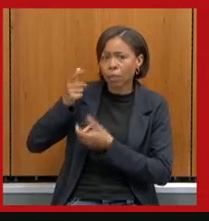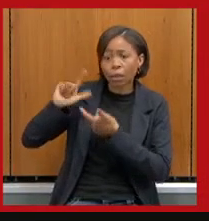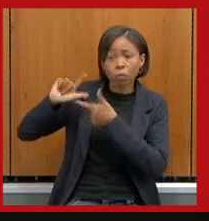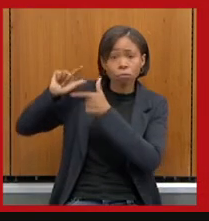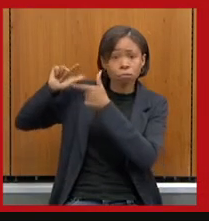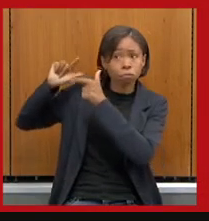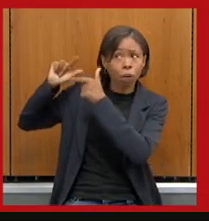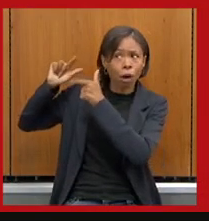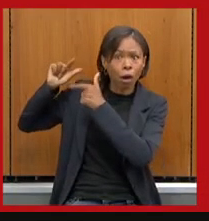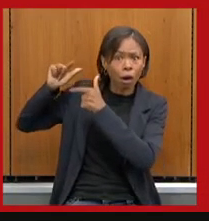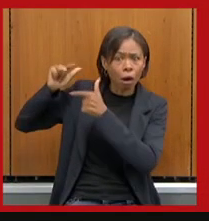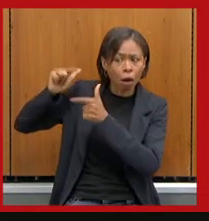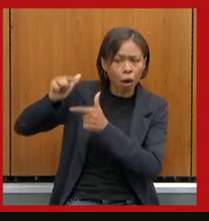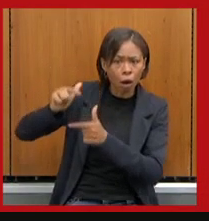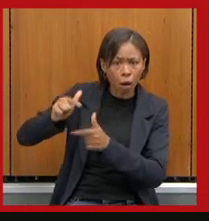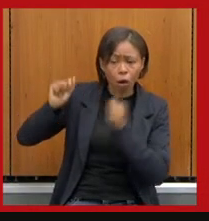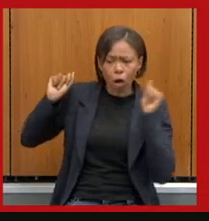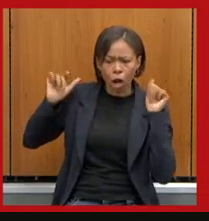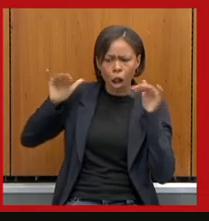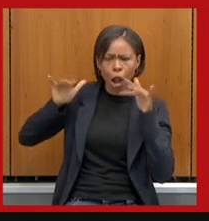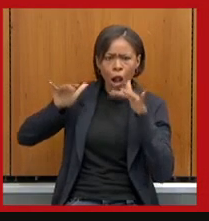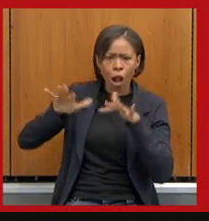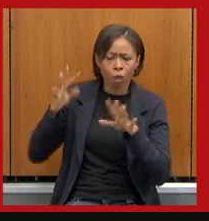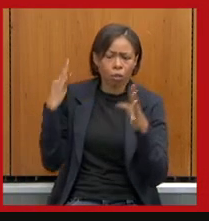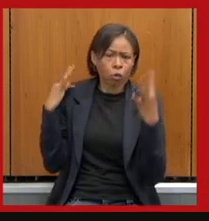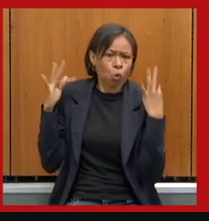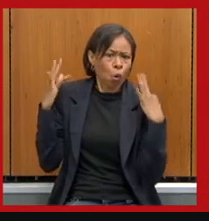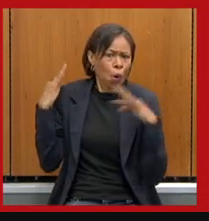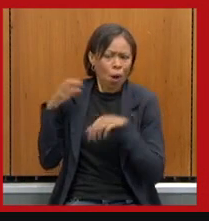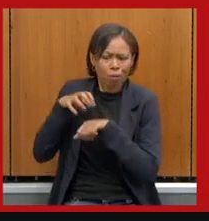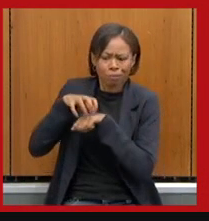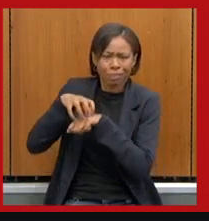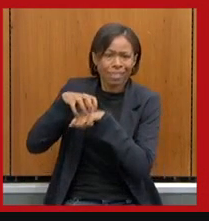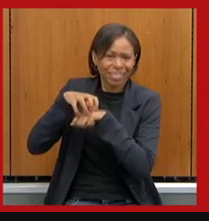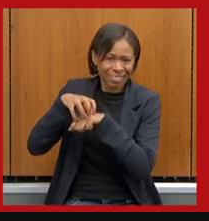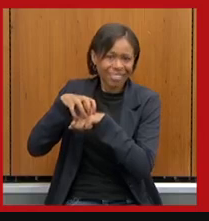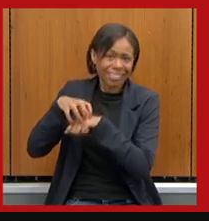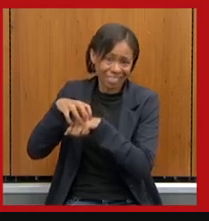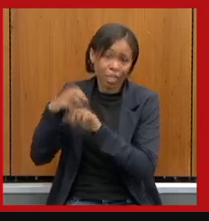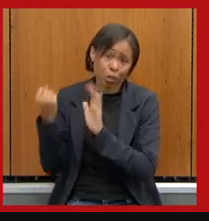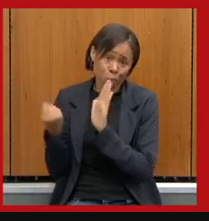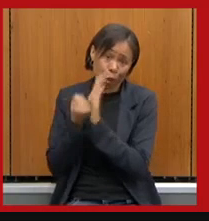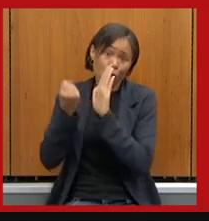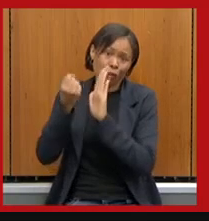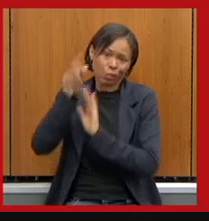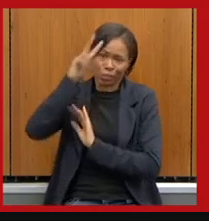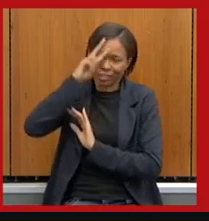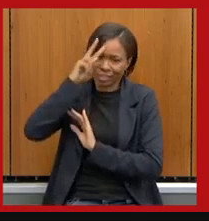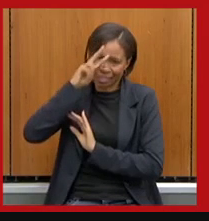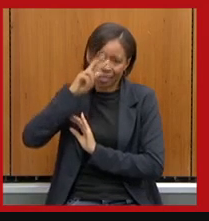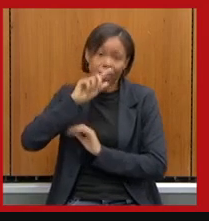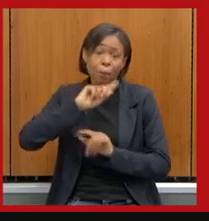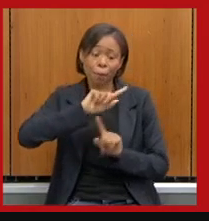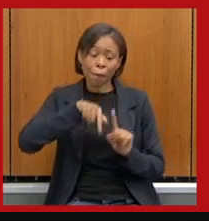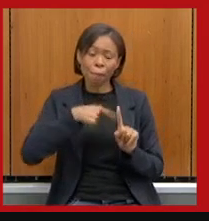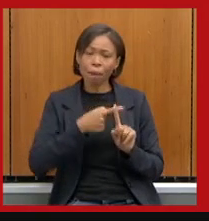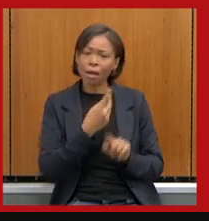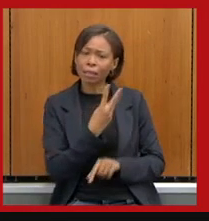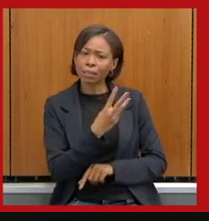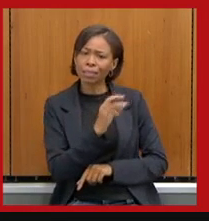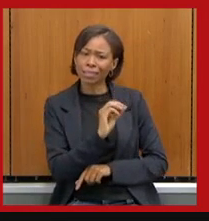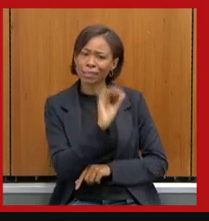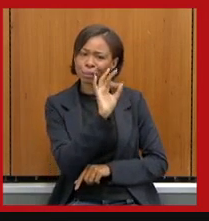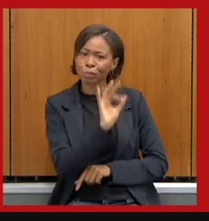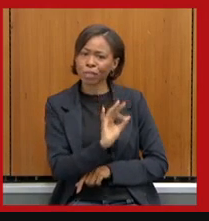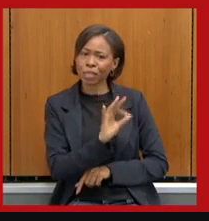patrimônio histórico. Edificado, o nosso barroco. E temos também os 30% que eu falei da cozinha mineira. Estamos